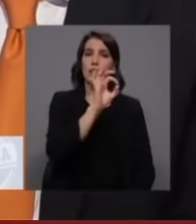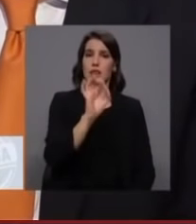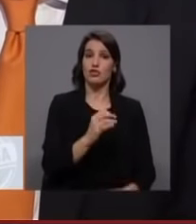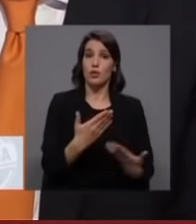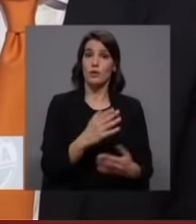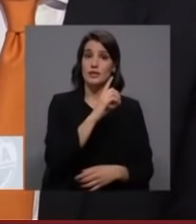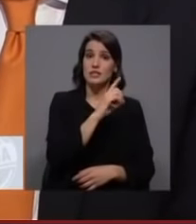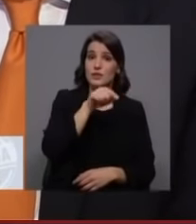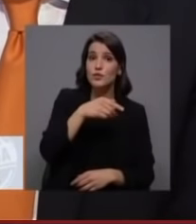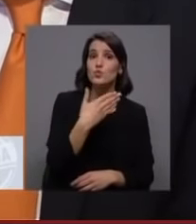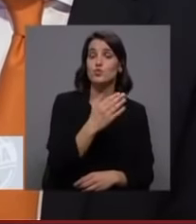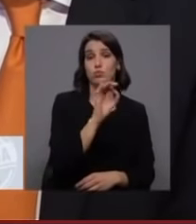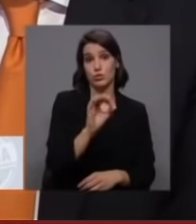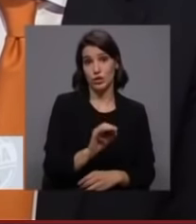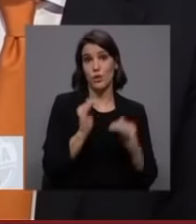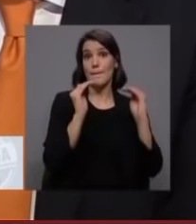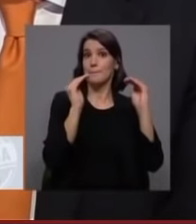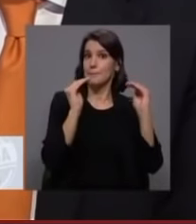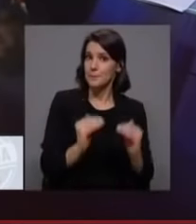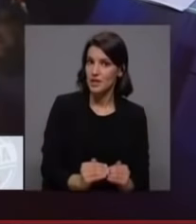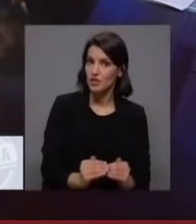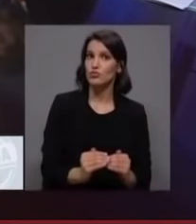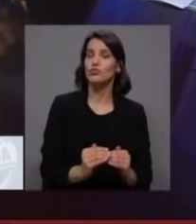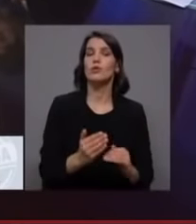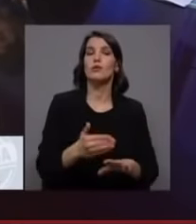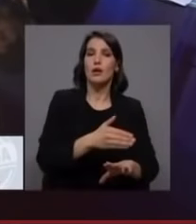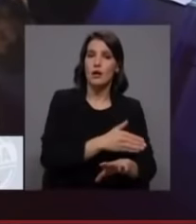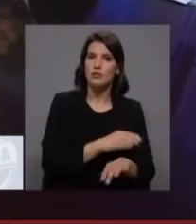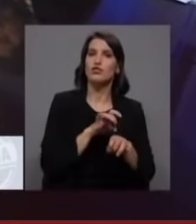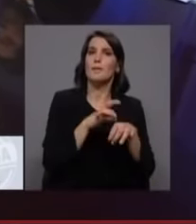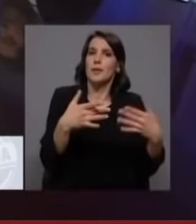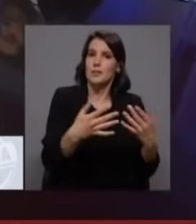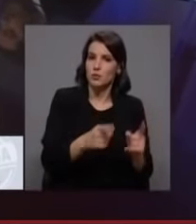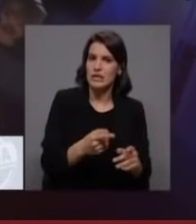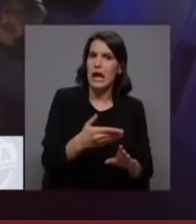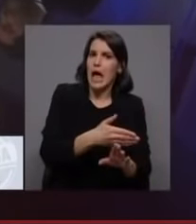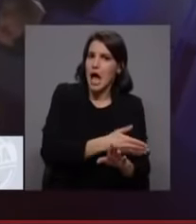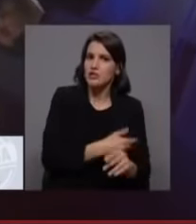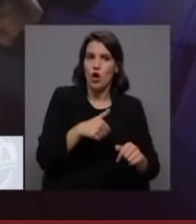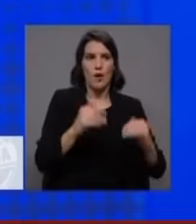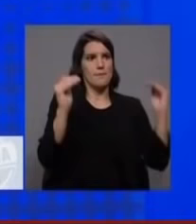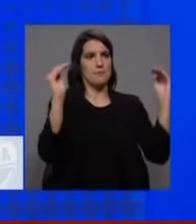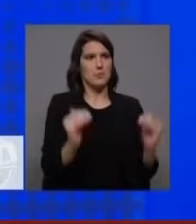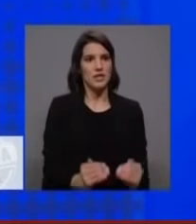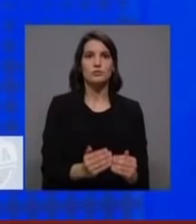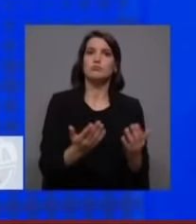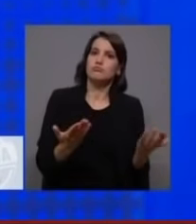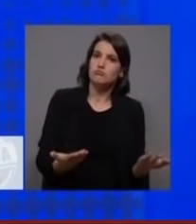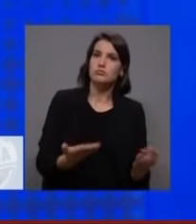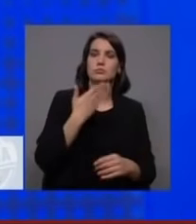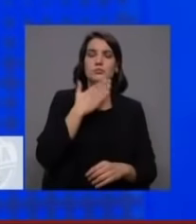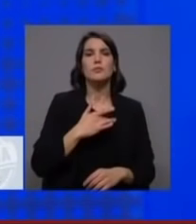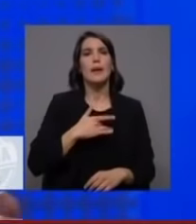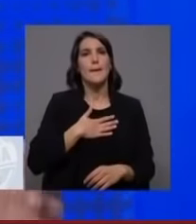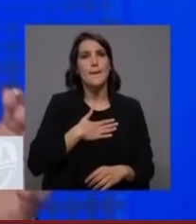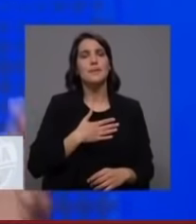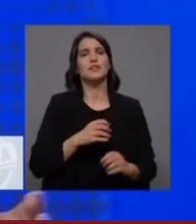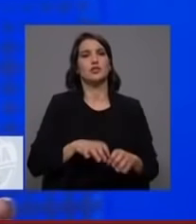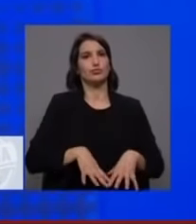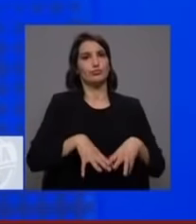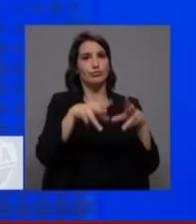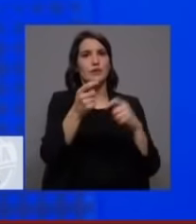6,1 por cento abaixo do que tínhamos antes da premia infelizmente as empresas estão a crescer escutar